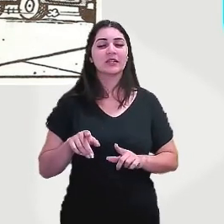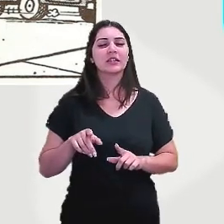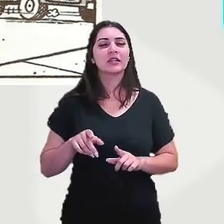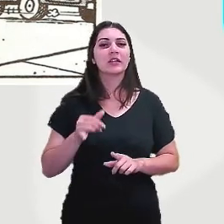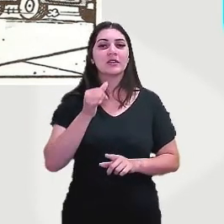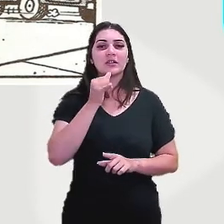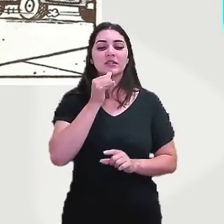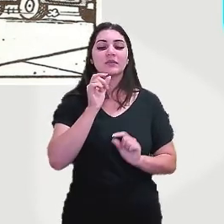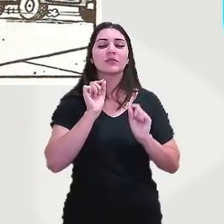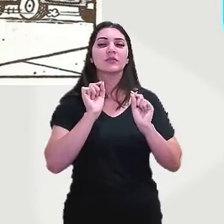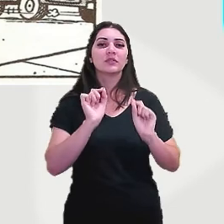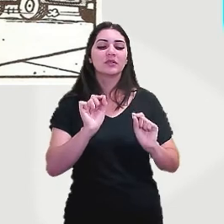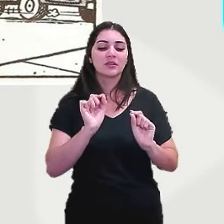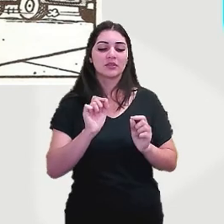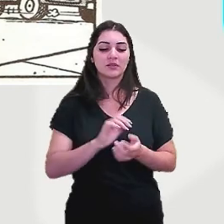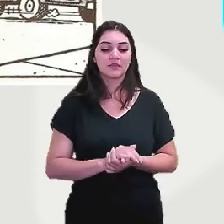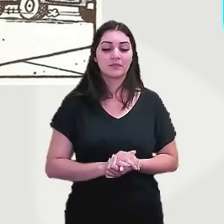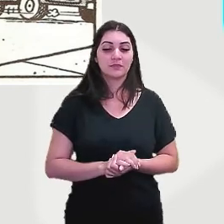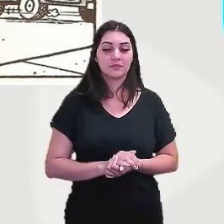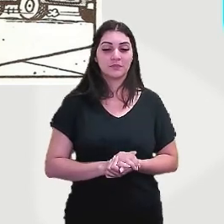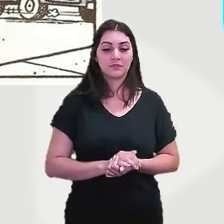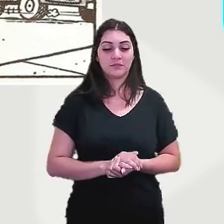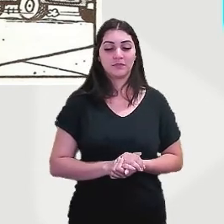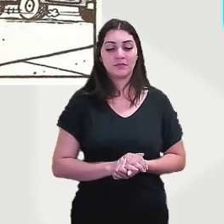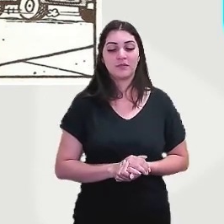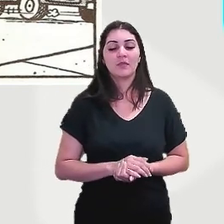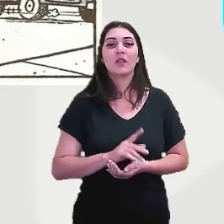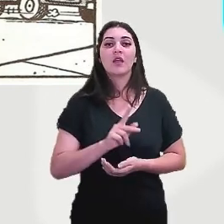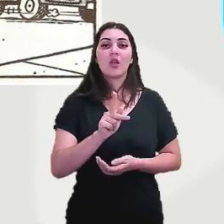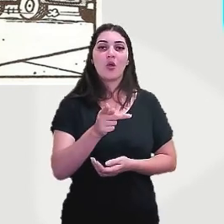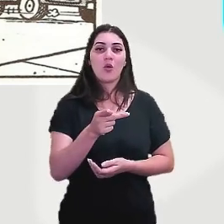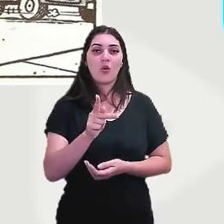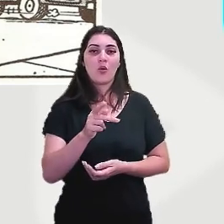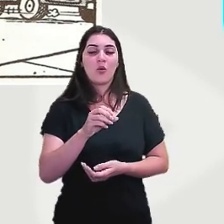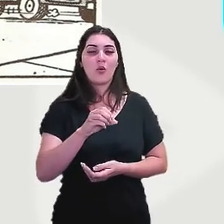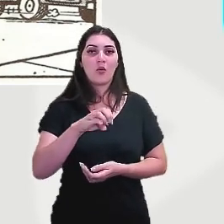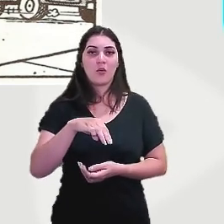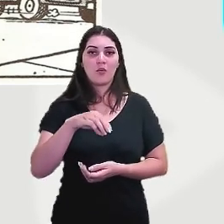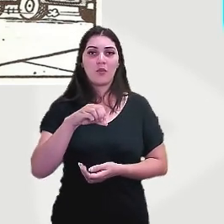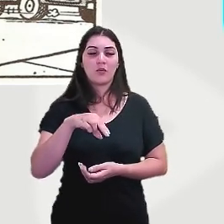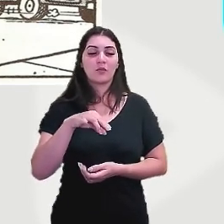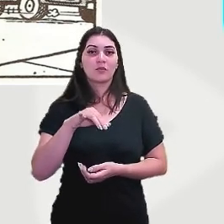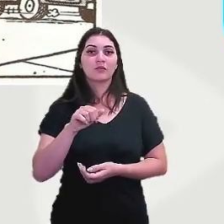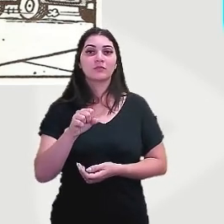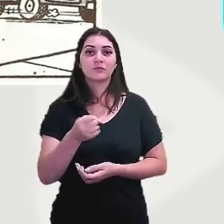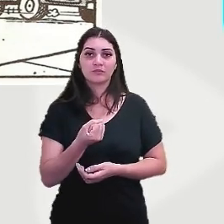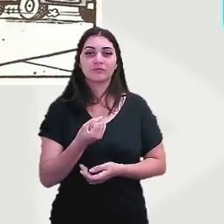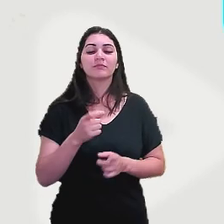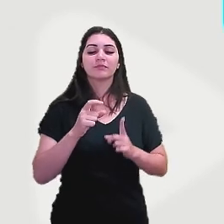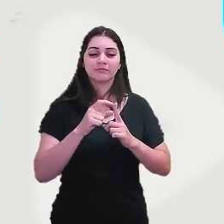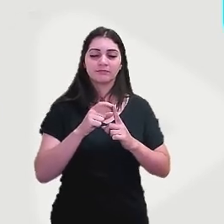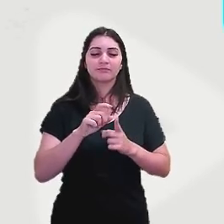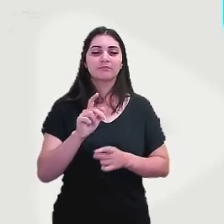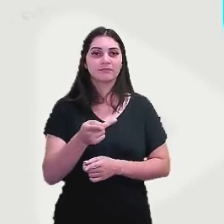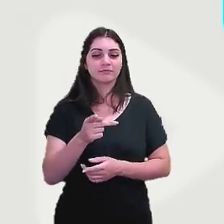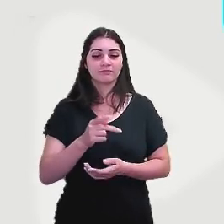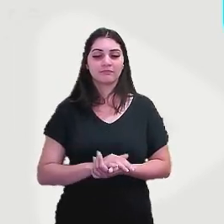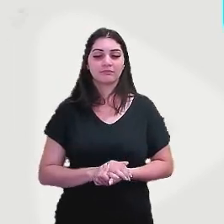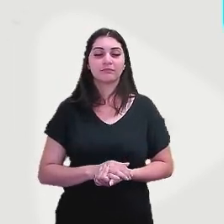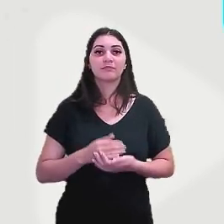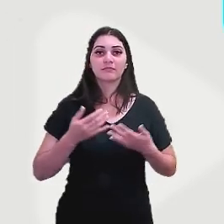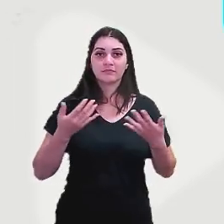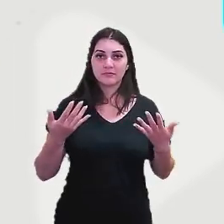Mônica. No primeiro quadrinho, temos a Mônica sentada com algo na mão, que eu acredito ser